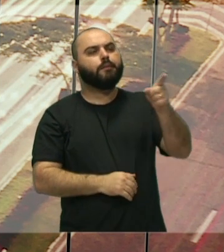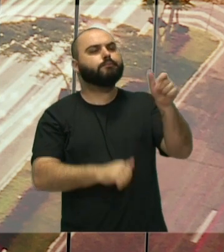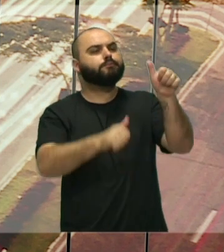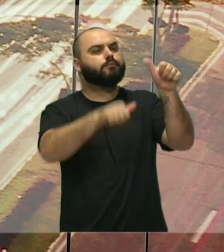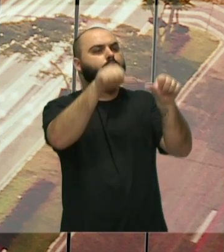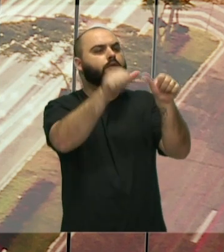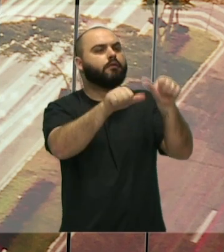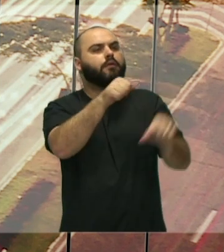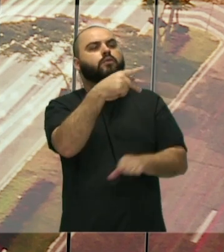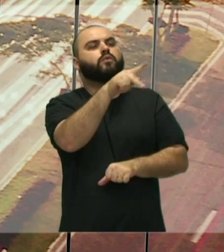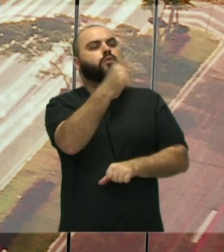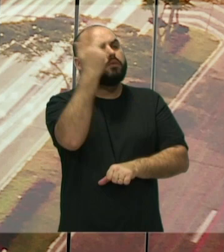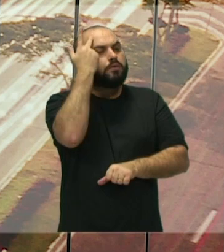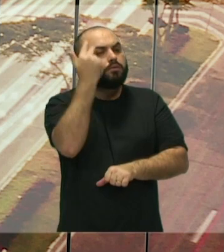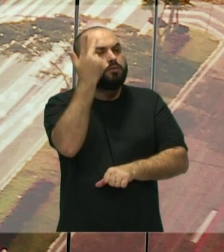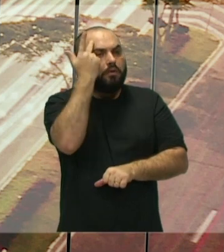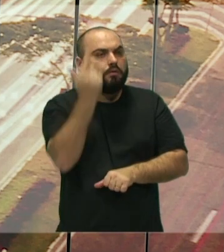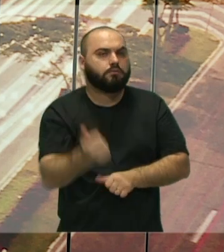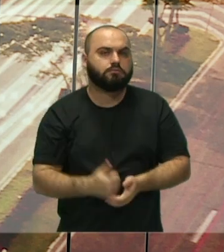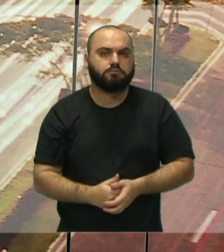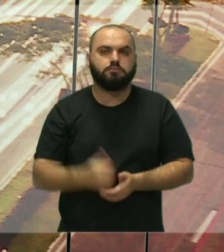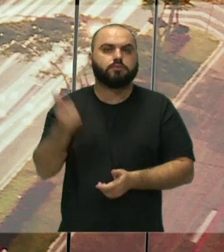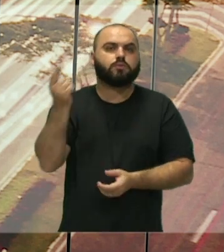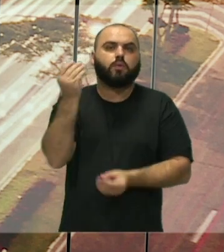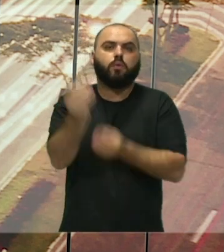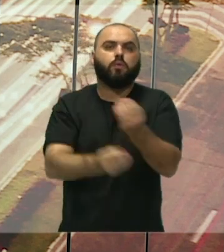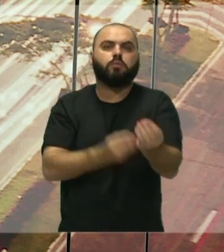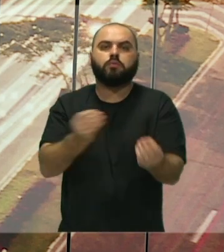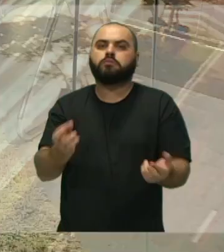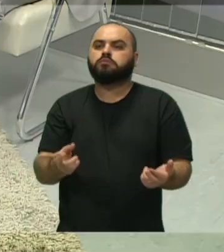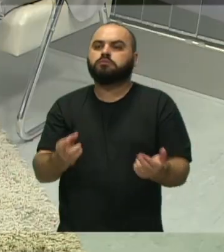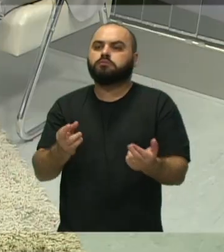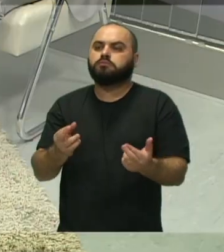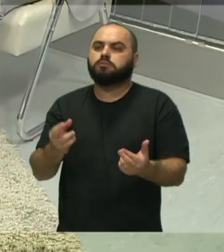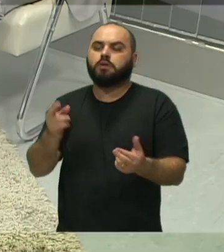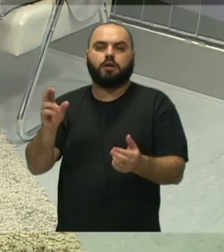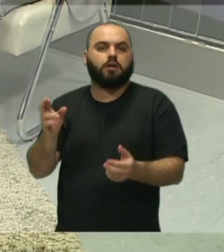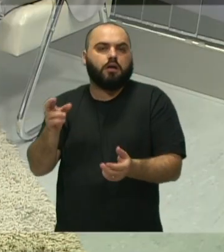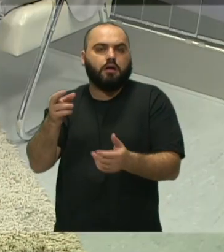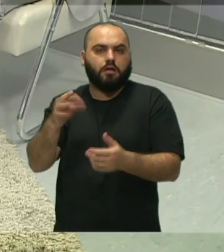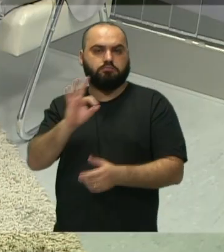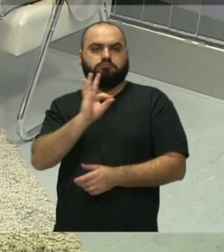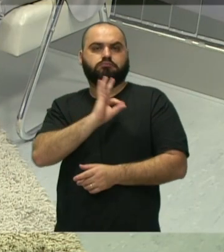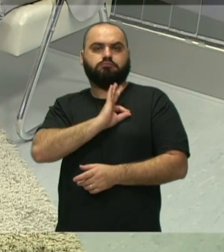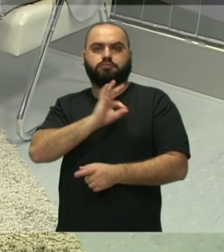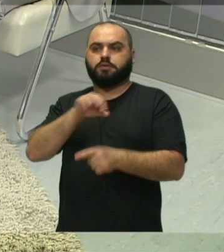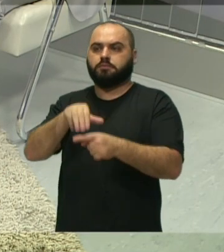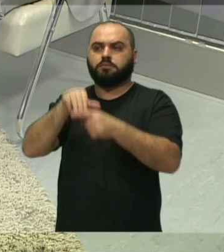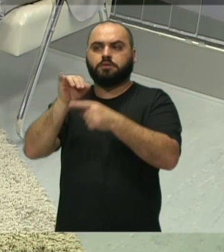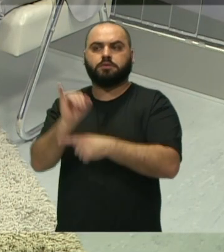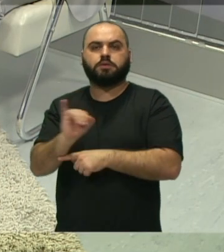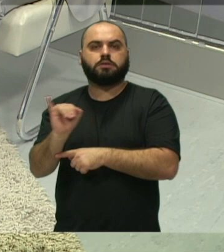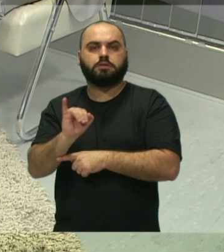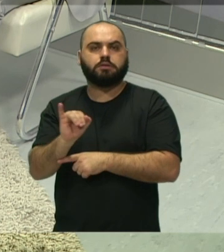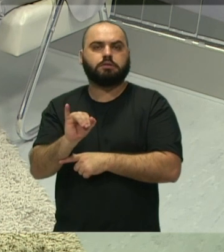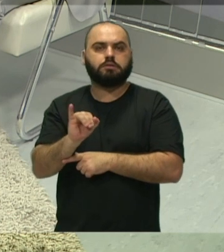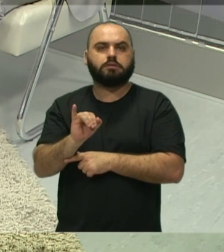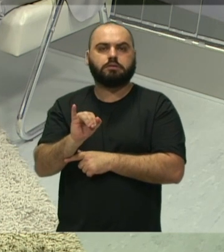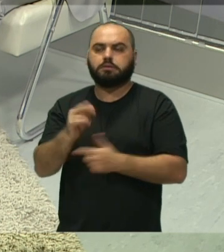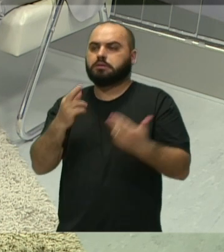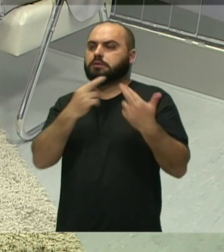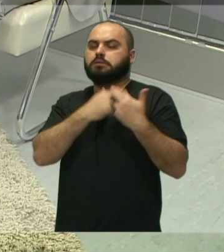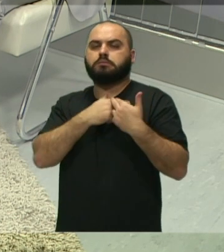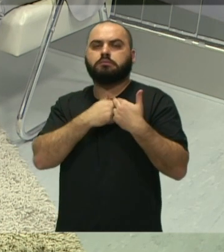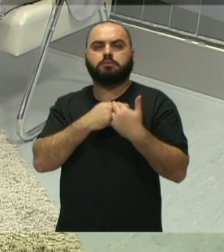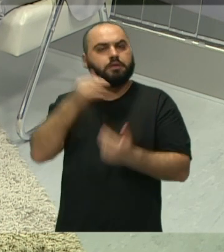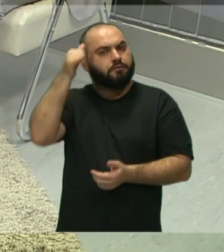história? Como que dá para responsabilizar a Guarda Municipal e evitar que novos casos aconteçam